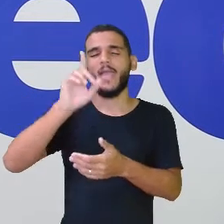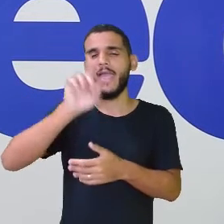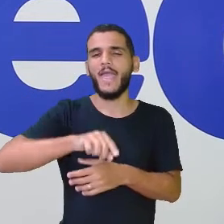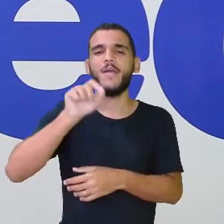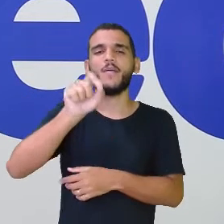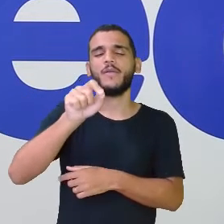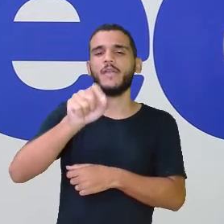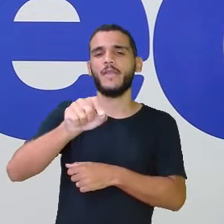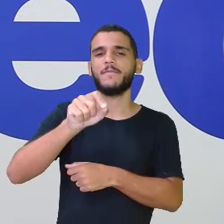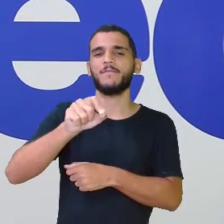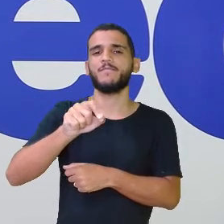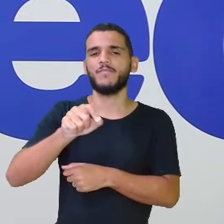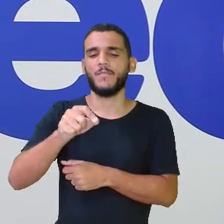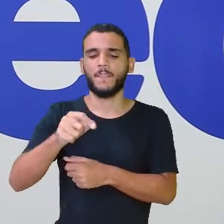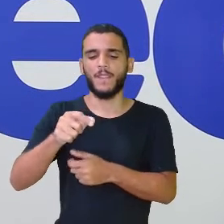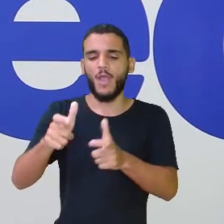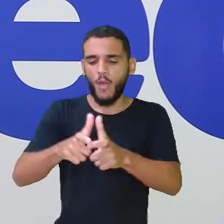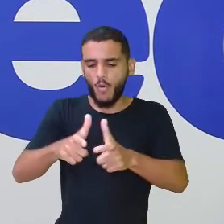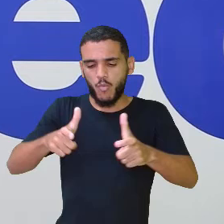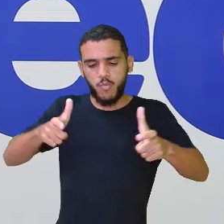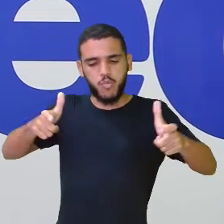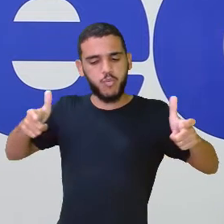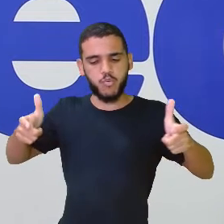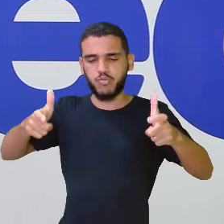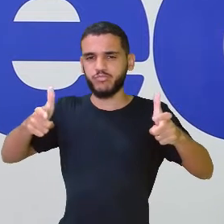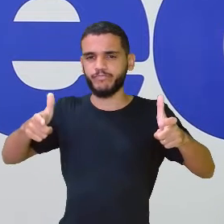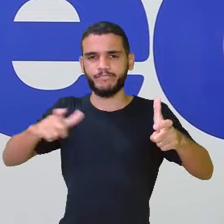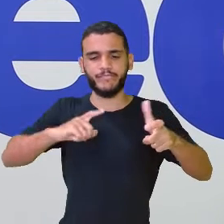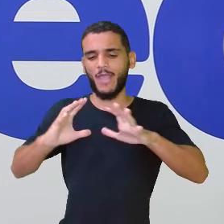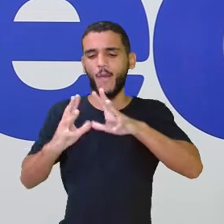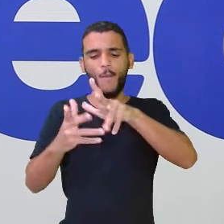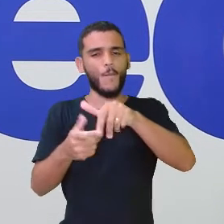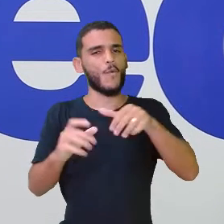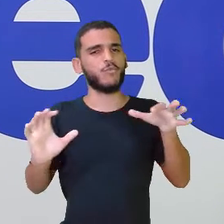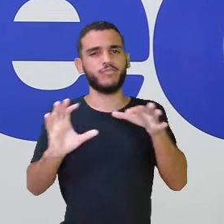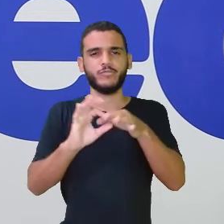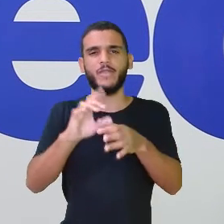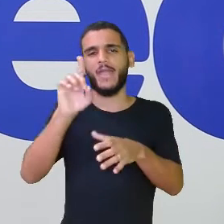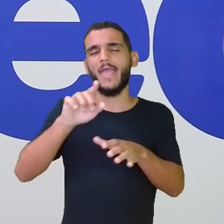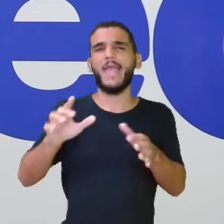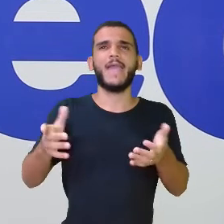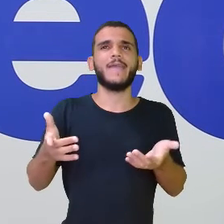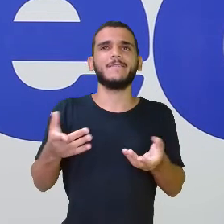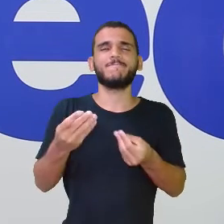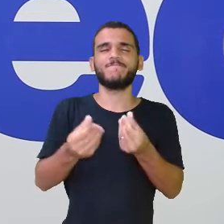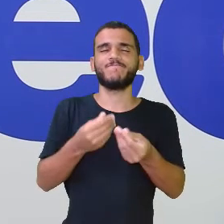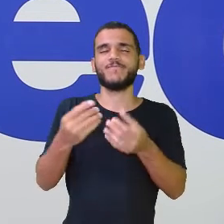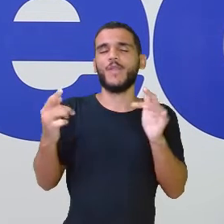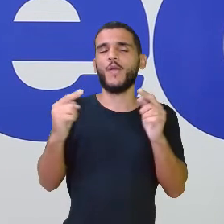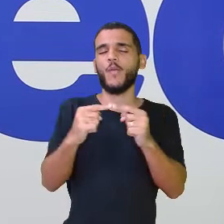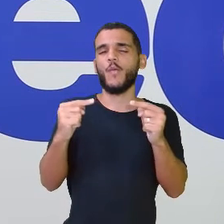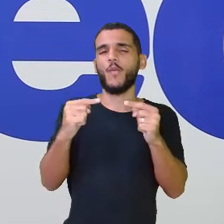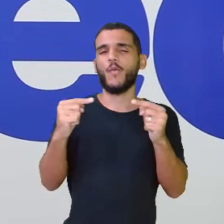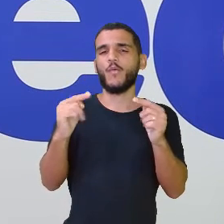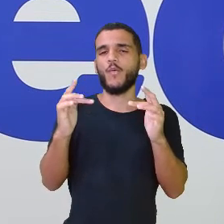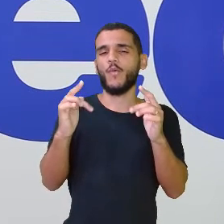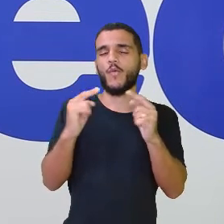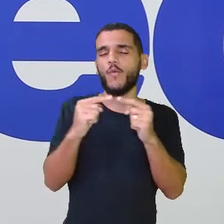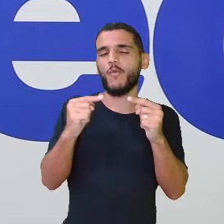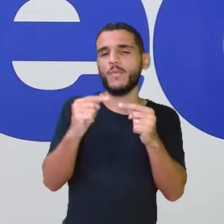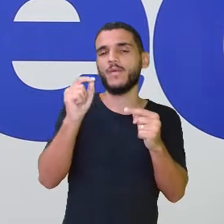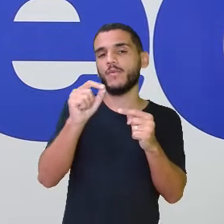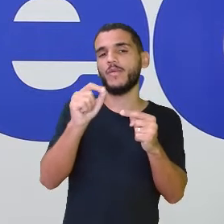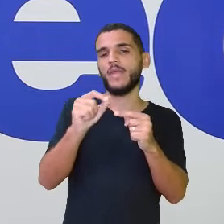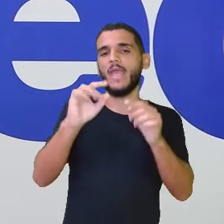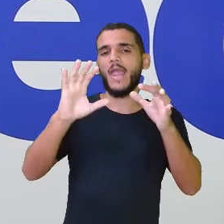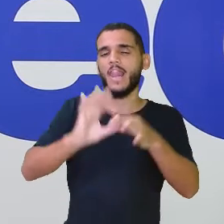coisa muito mais ampla, né? Ampla. É a questão de liberdades, né? De você, enquanto ser humano, ter sua